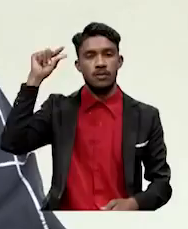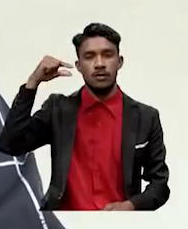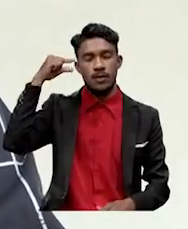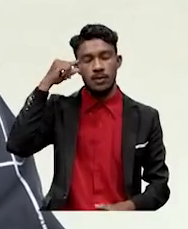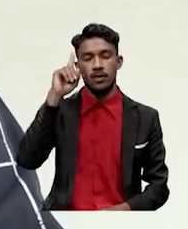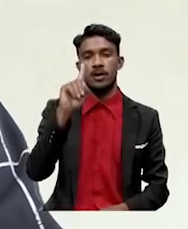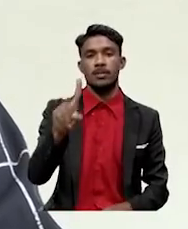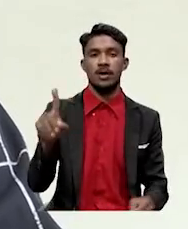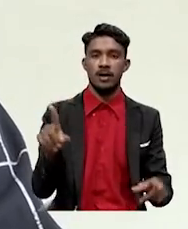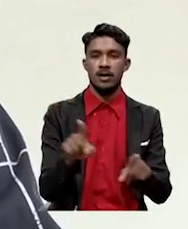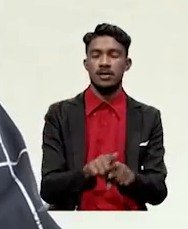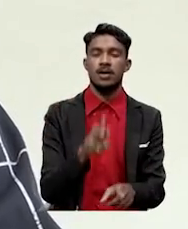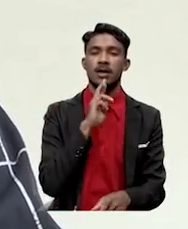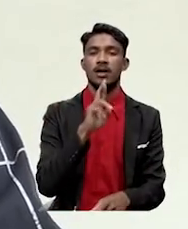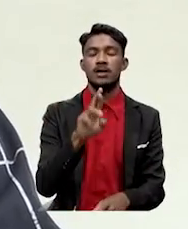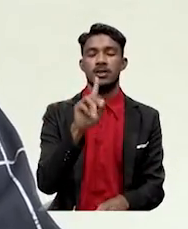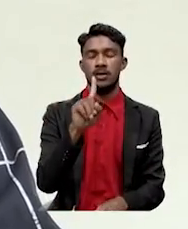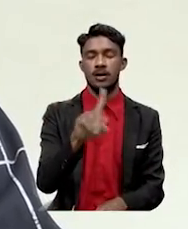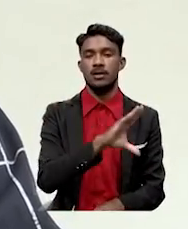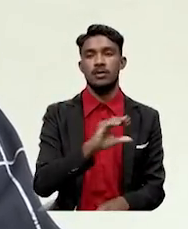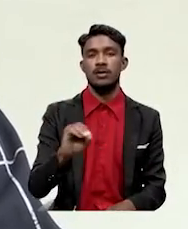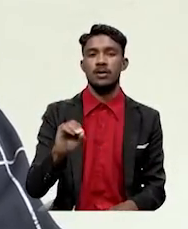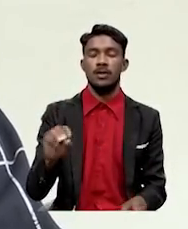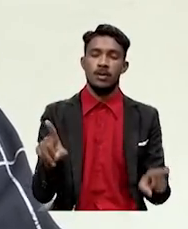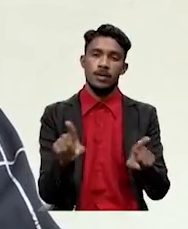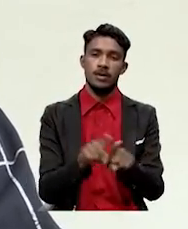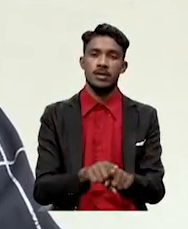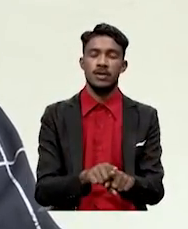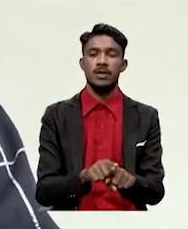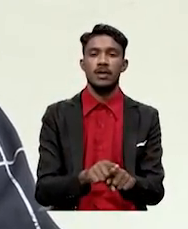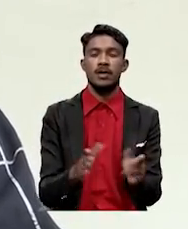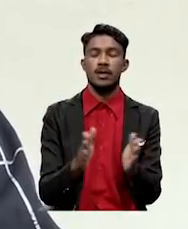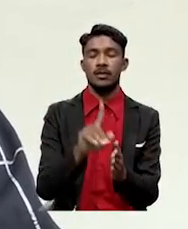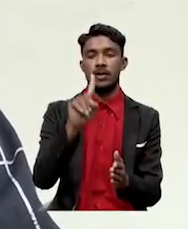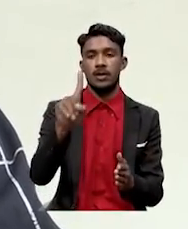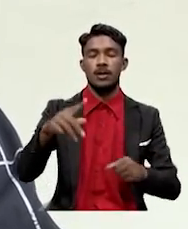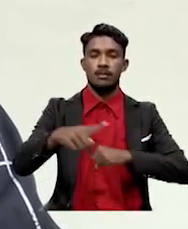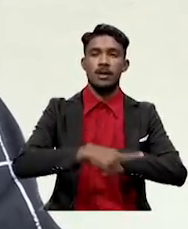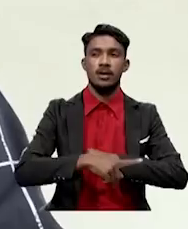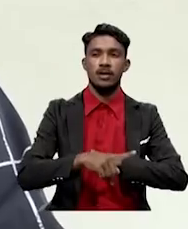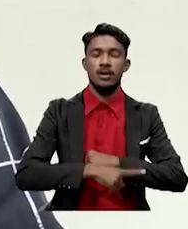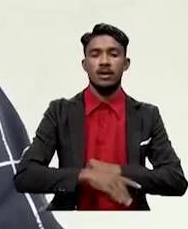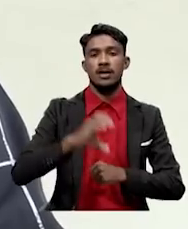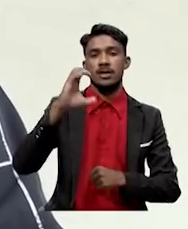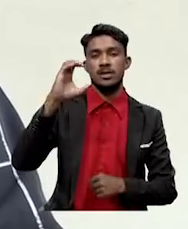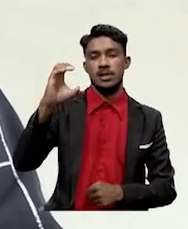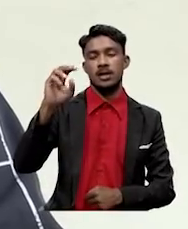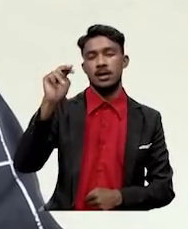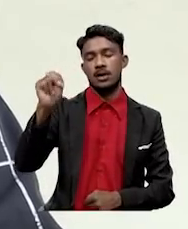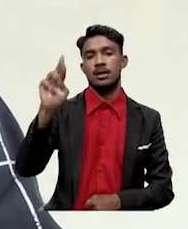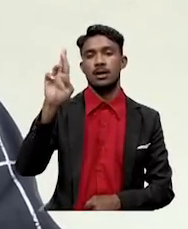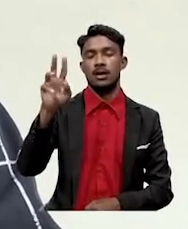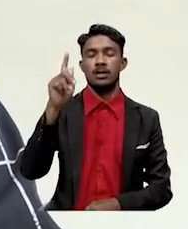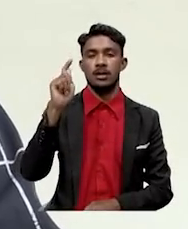ka anesan razão, anesan base, ida mba partido frequi nuder força pa partido CNRT, desculpa,